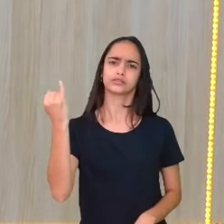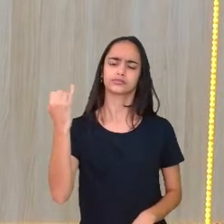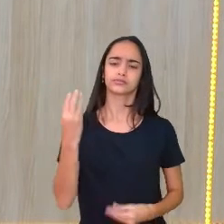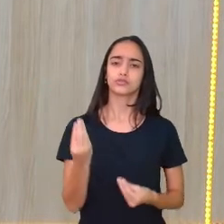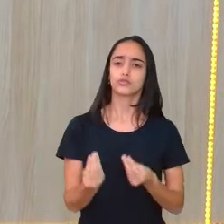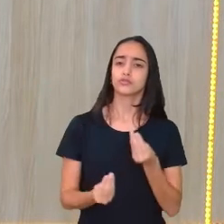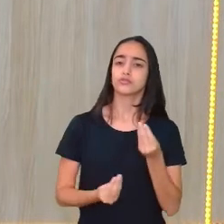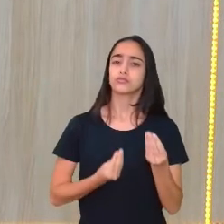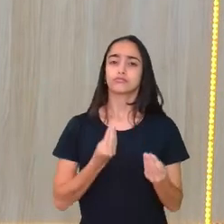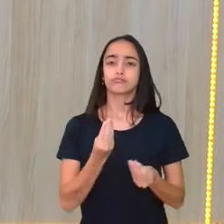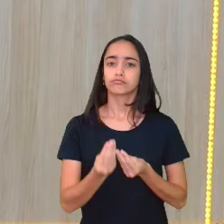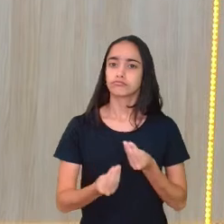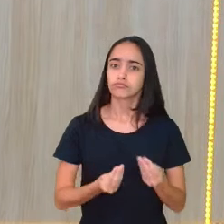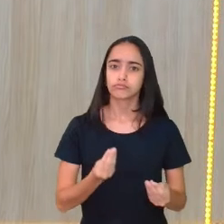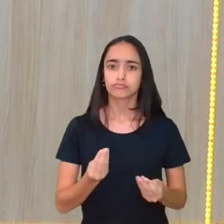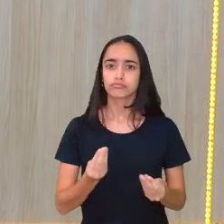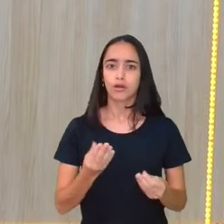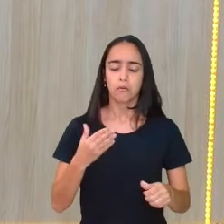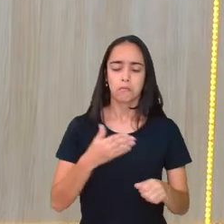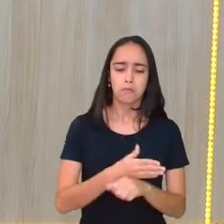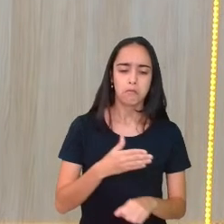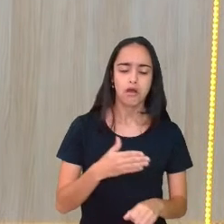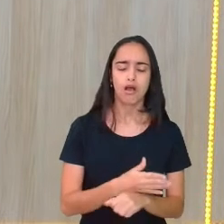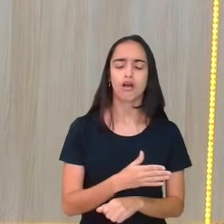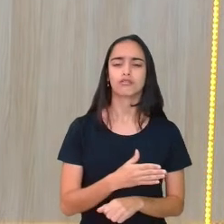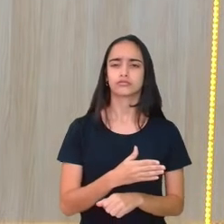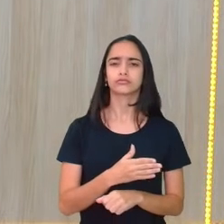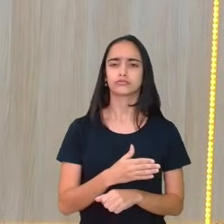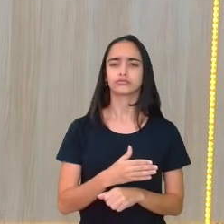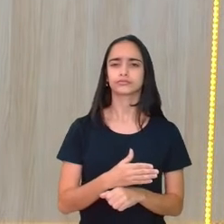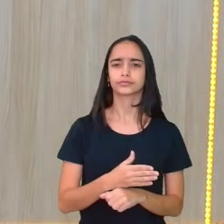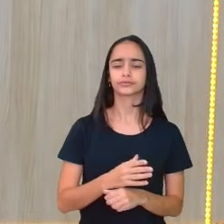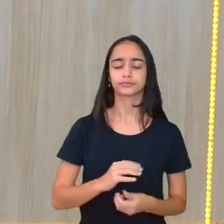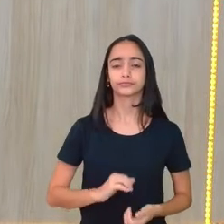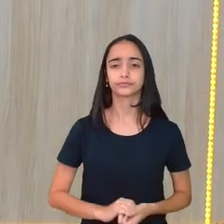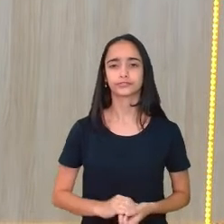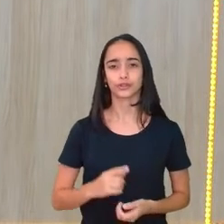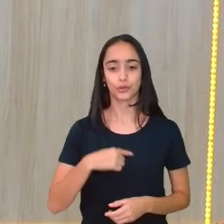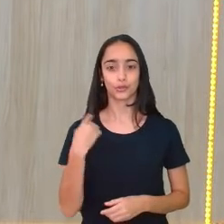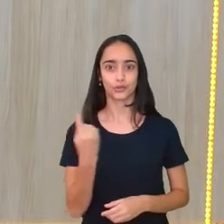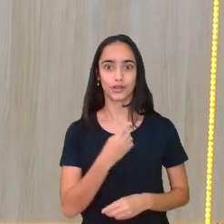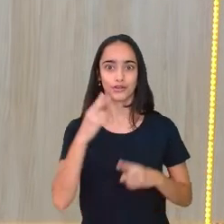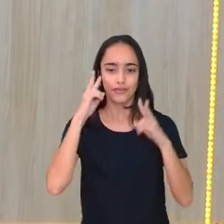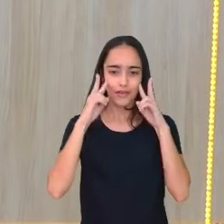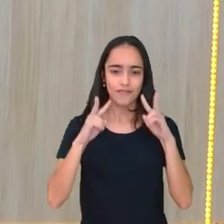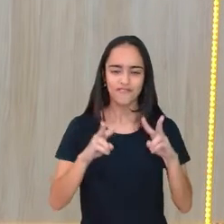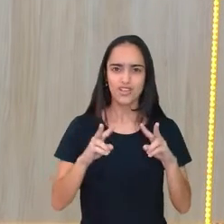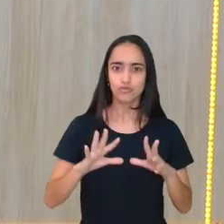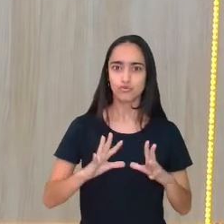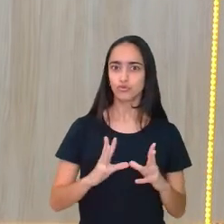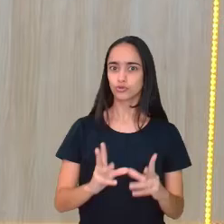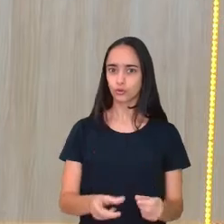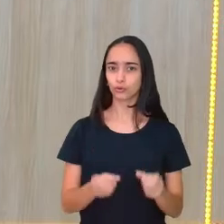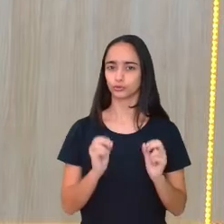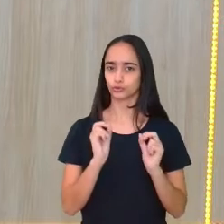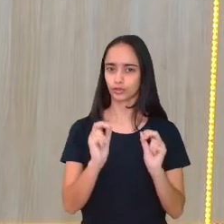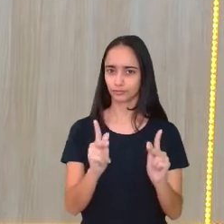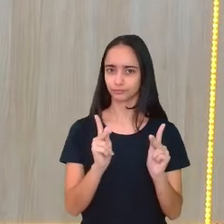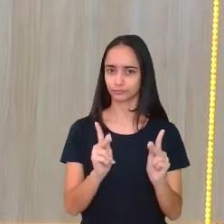é que se envolve dentro das modalidades? Então, a gente vai ver tudo aí bonitinho como é que funciona, tá